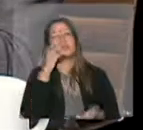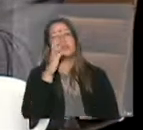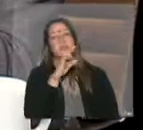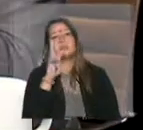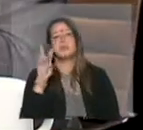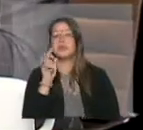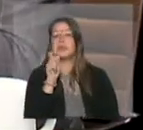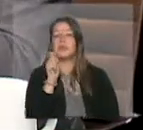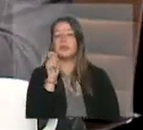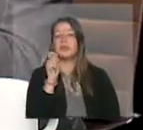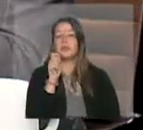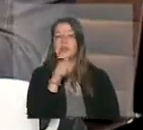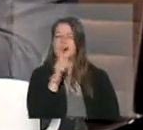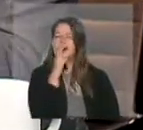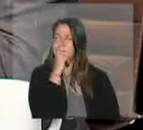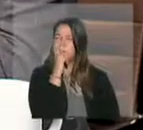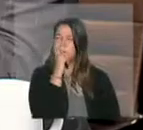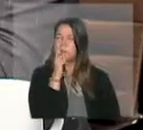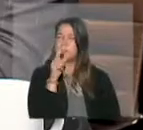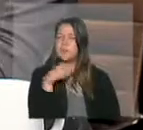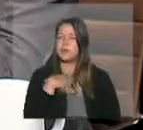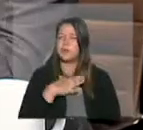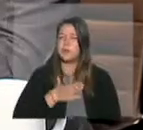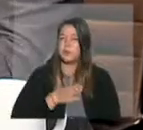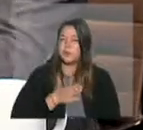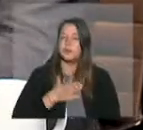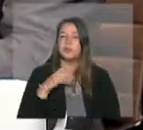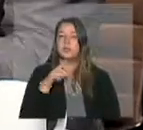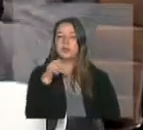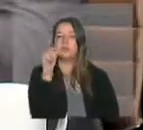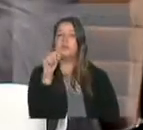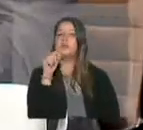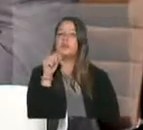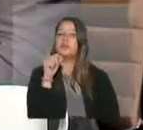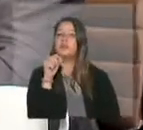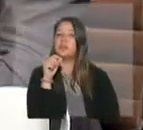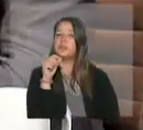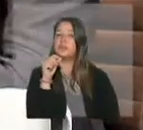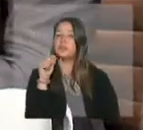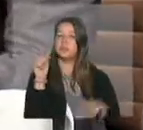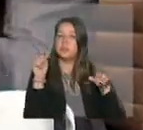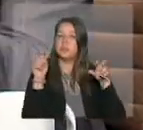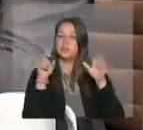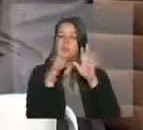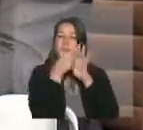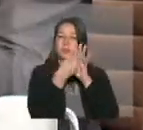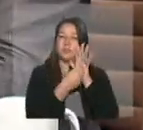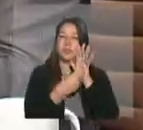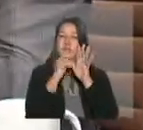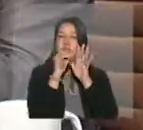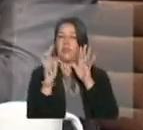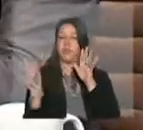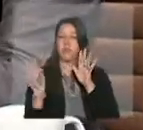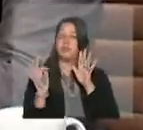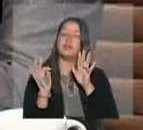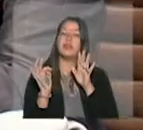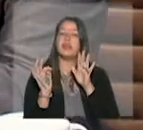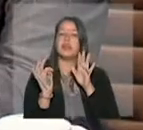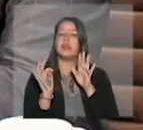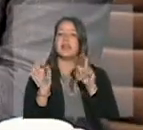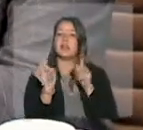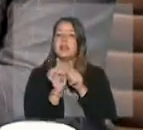A gente observa que parece que você tem uma preferência pelo texto em